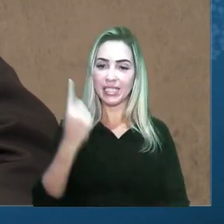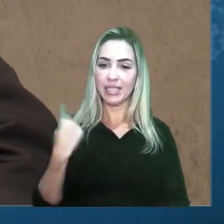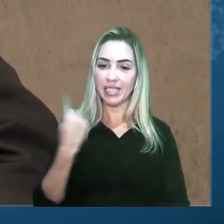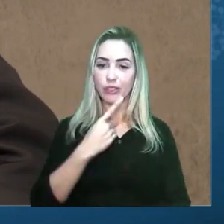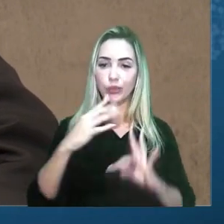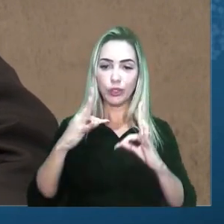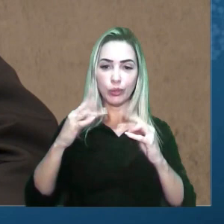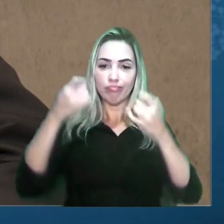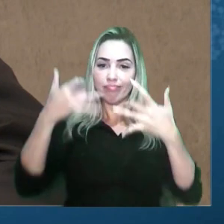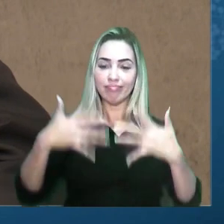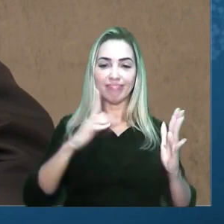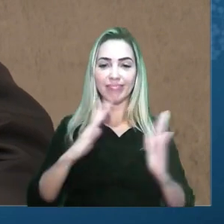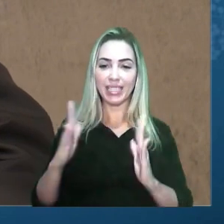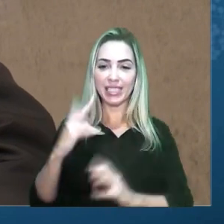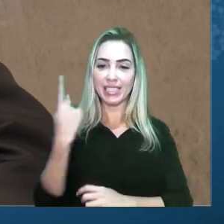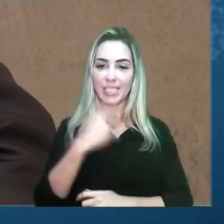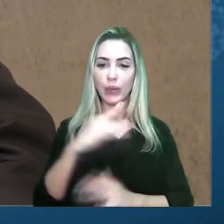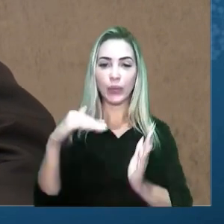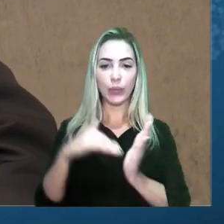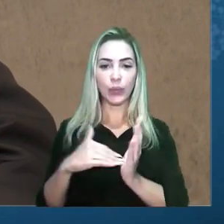nesse período, nesses últimos anos.